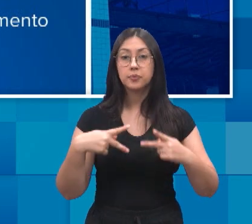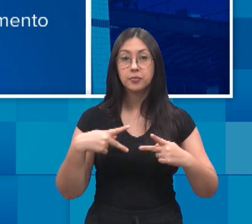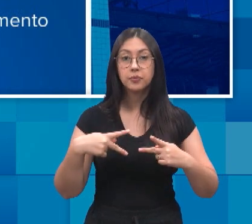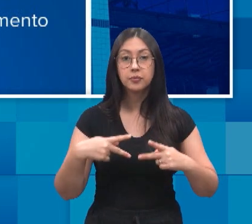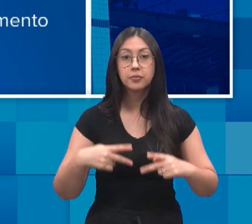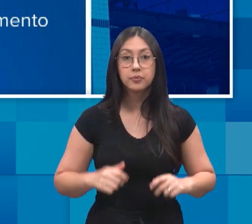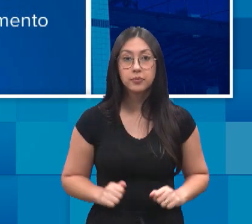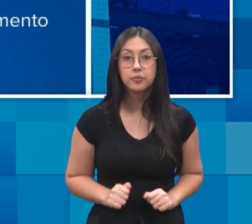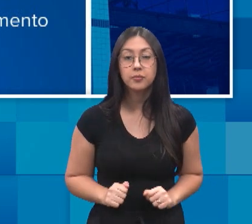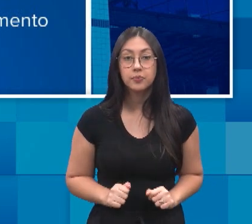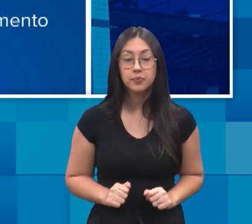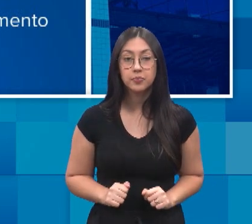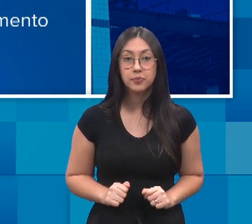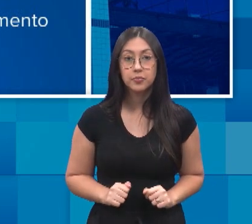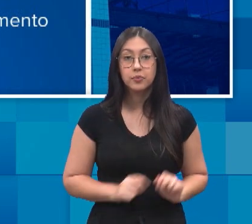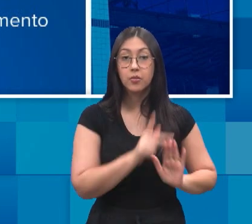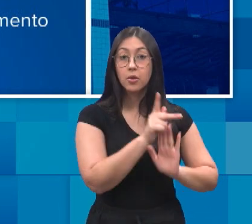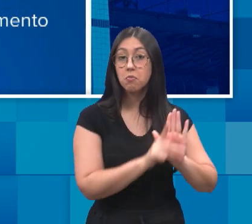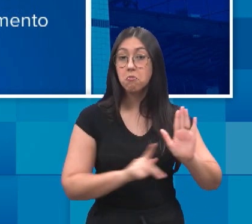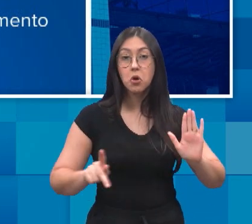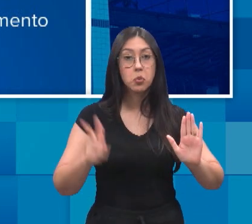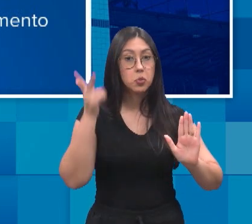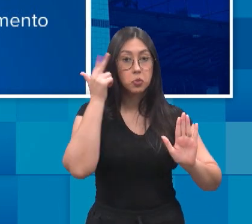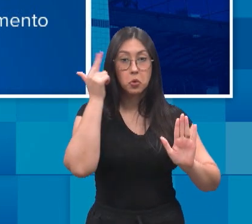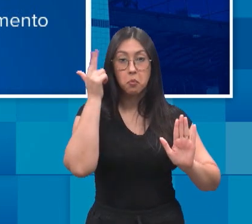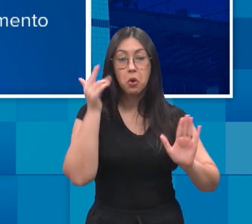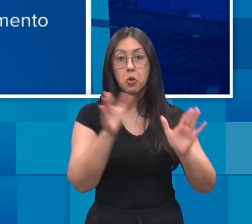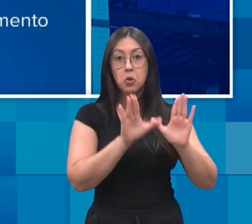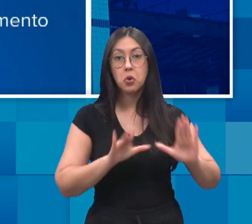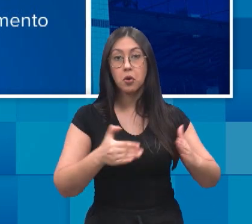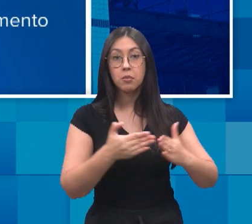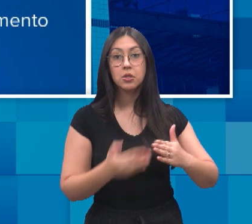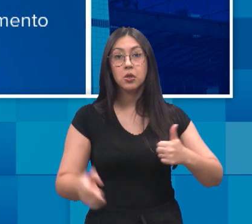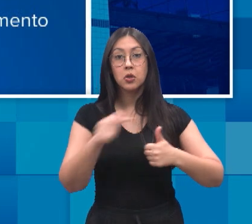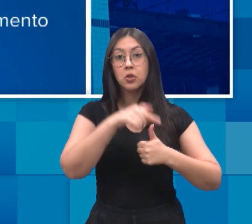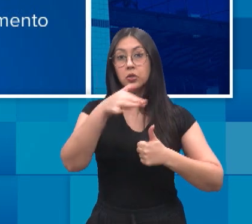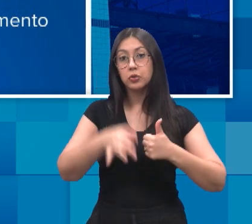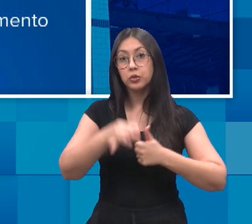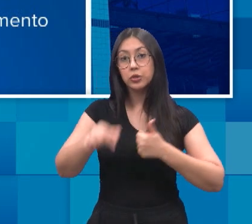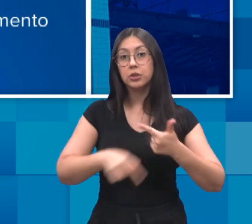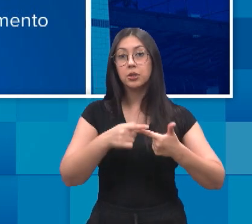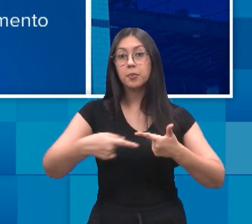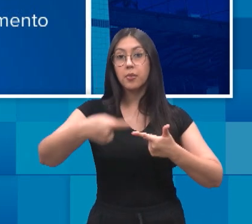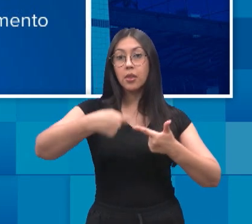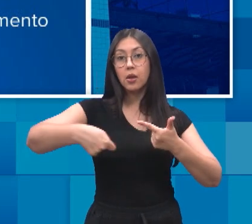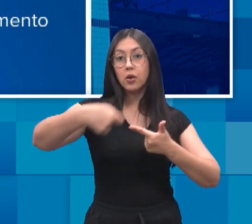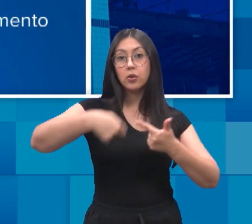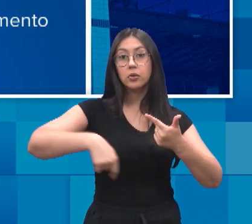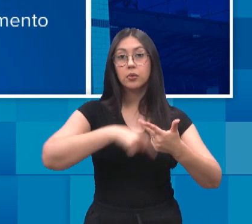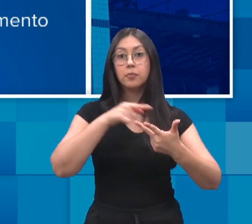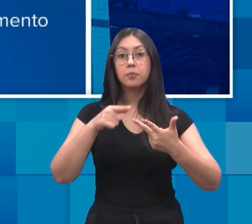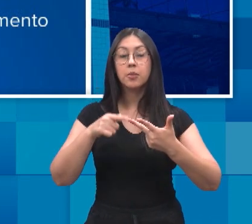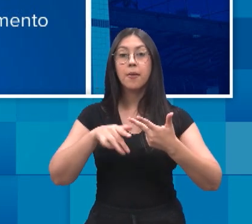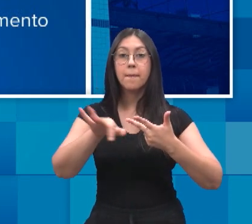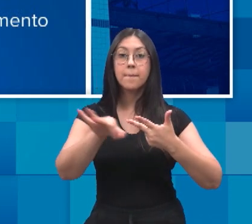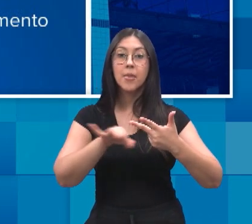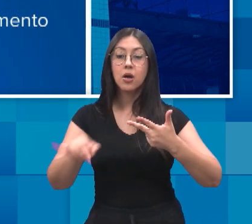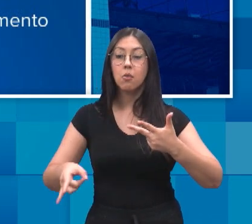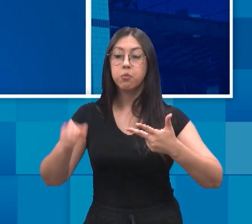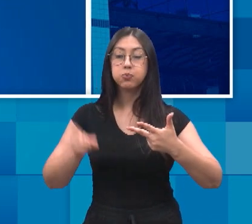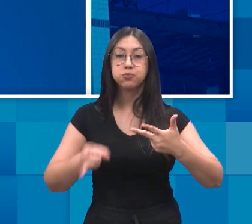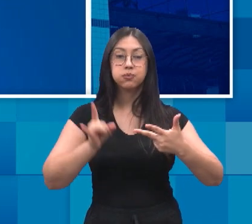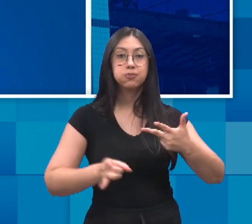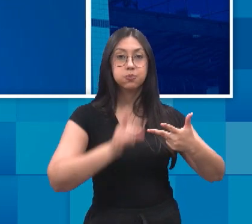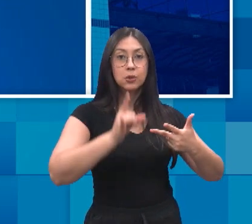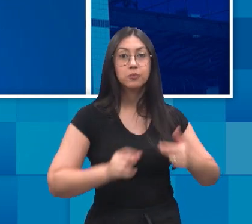São José dos Campos. Rito ordinário, Comissões Justiça, Economia e Planejamento Urbano.